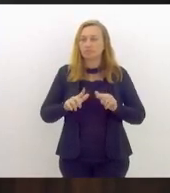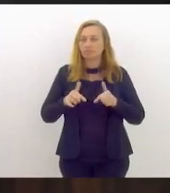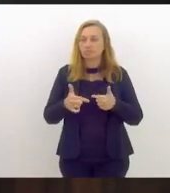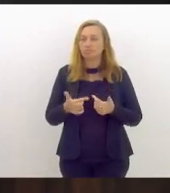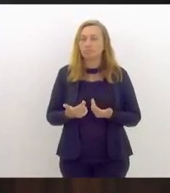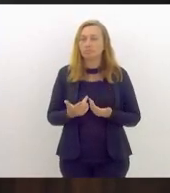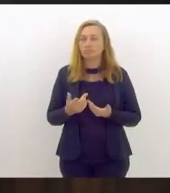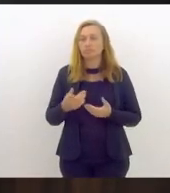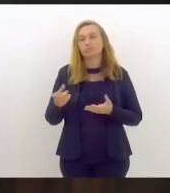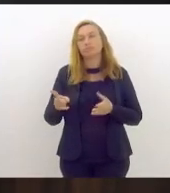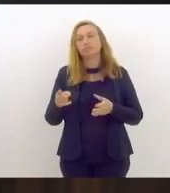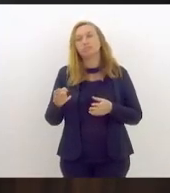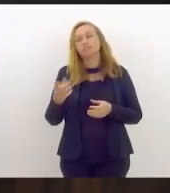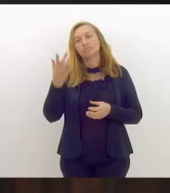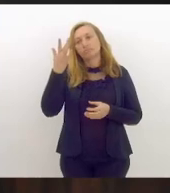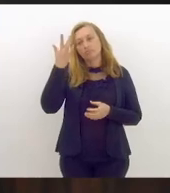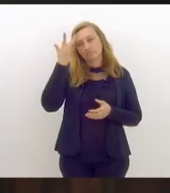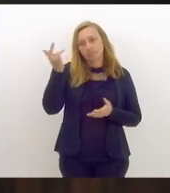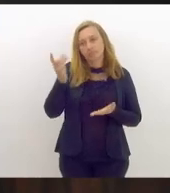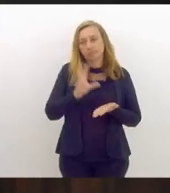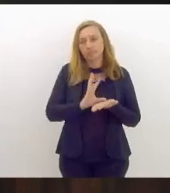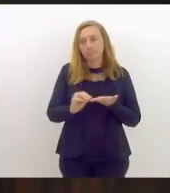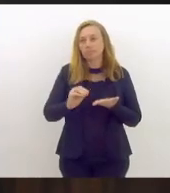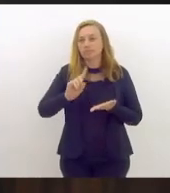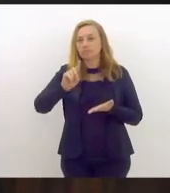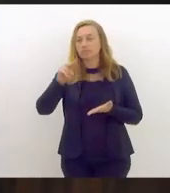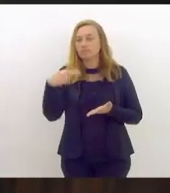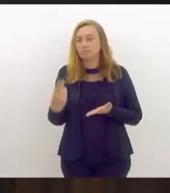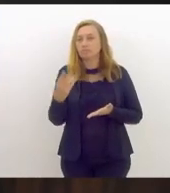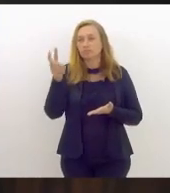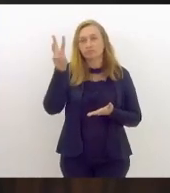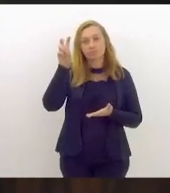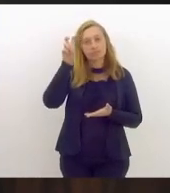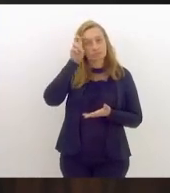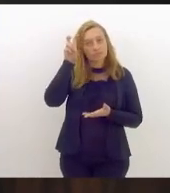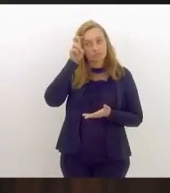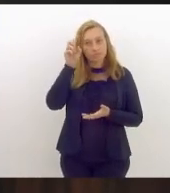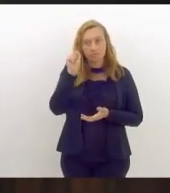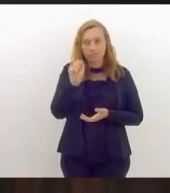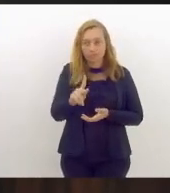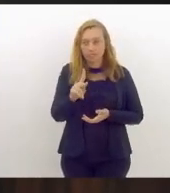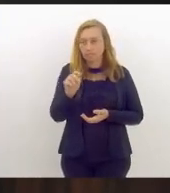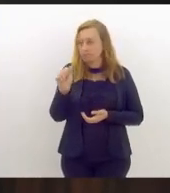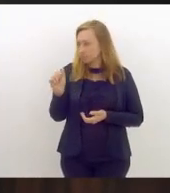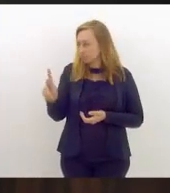aí eu trago na pauta ou de amanhã mesmo ou na quinta-feira, ok? Ok.